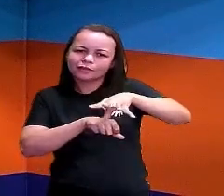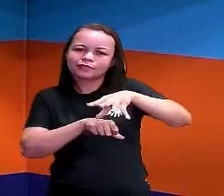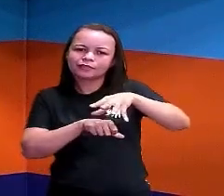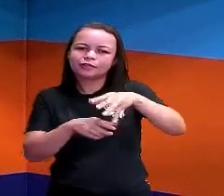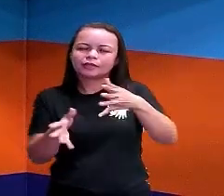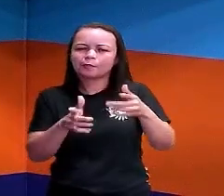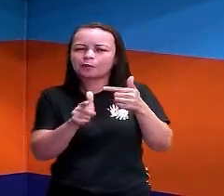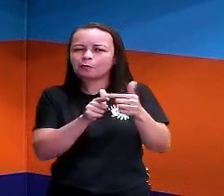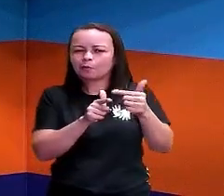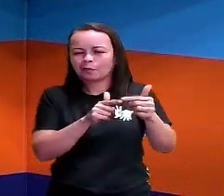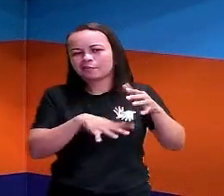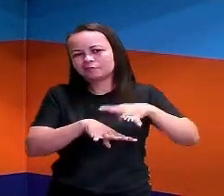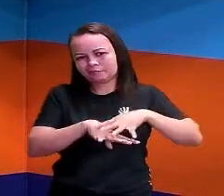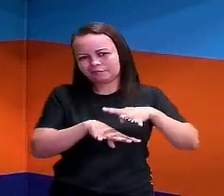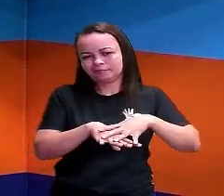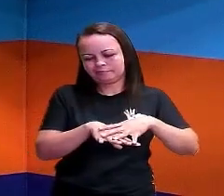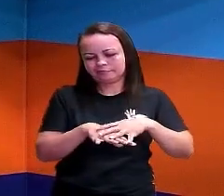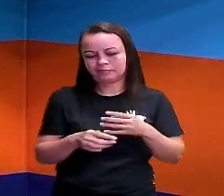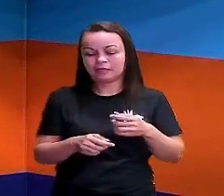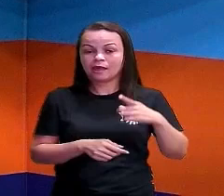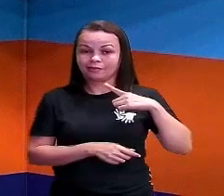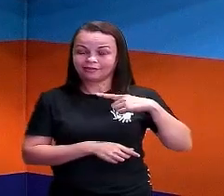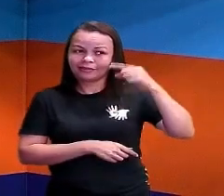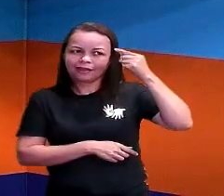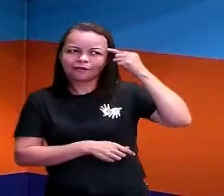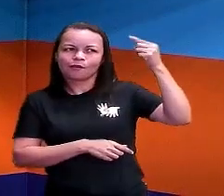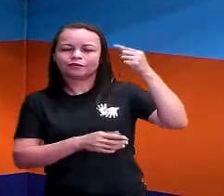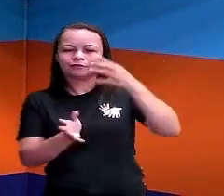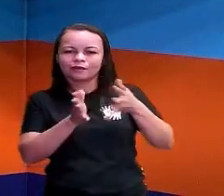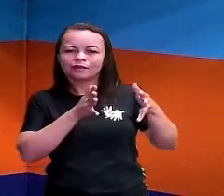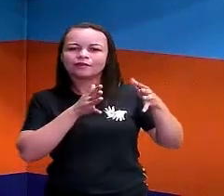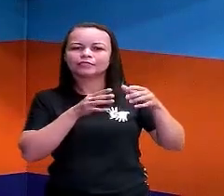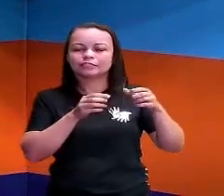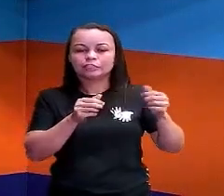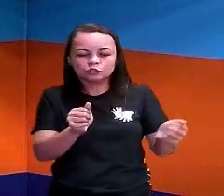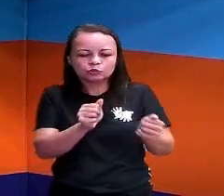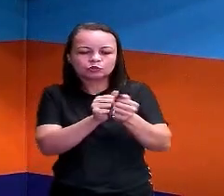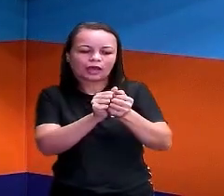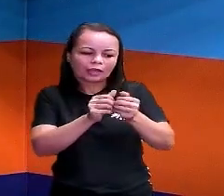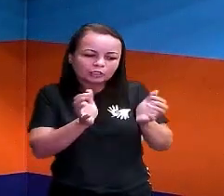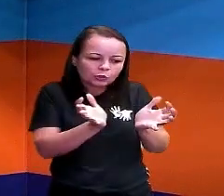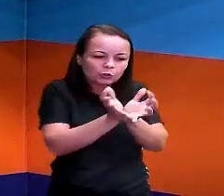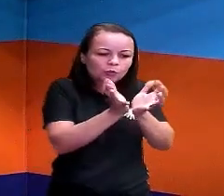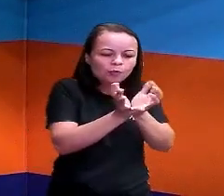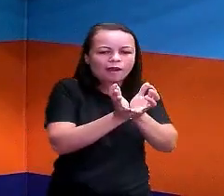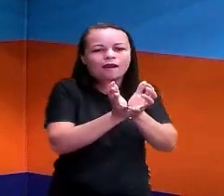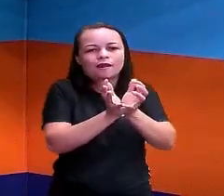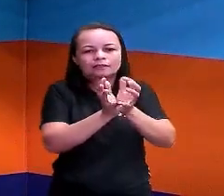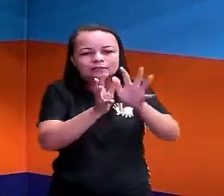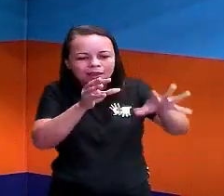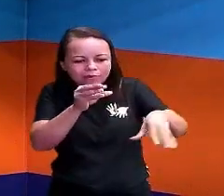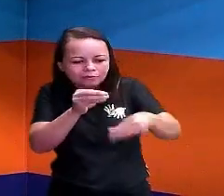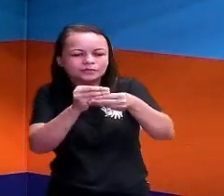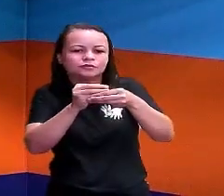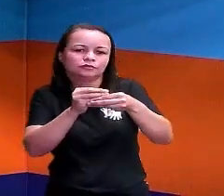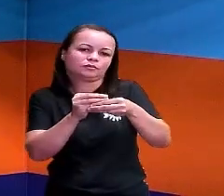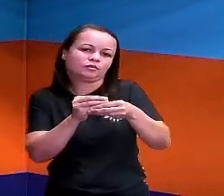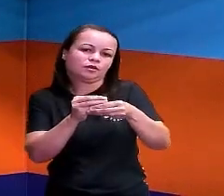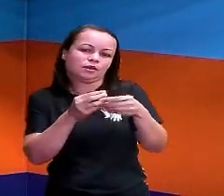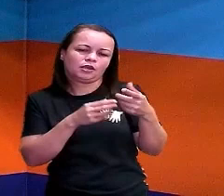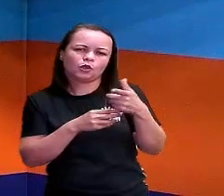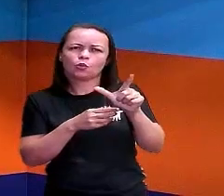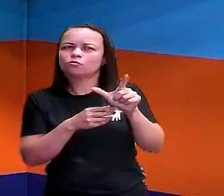questão de problemas matemáticos. Teve essa ideia de juntar, de agrupar, de adicionar, né? Entre